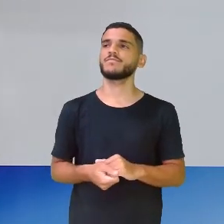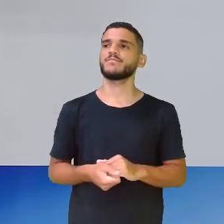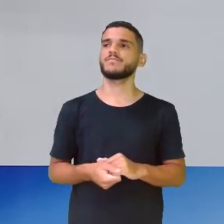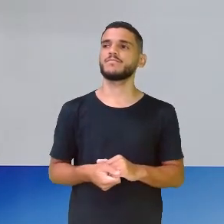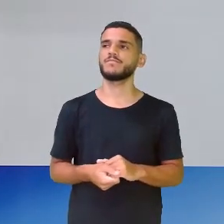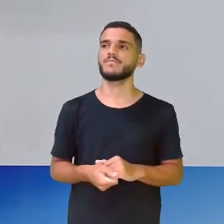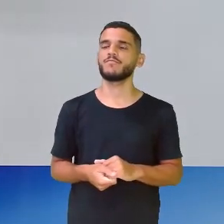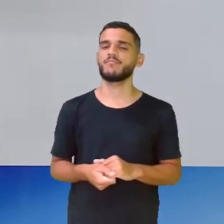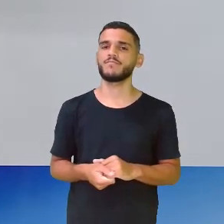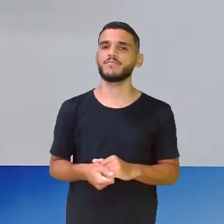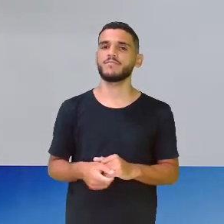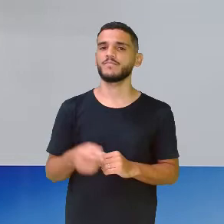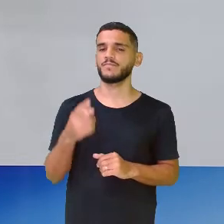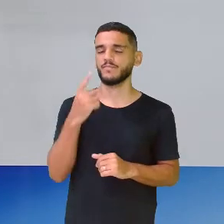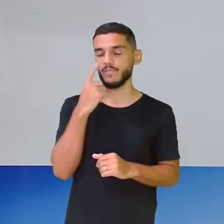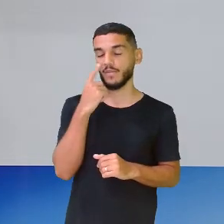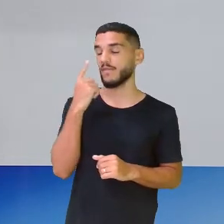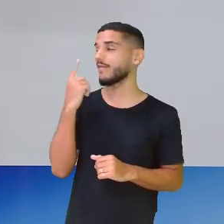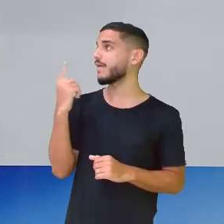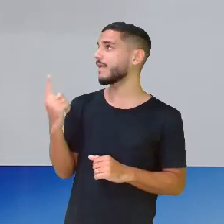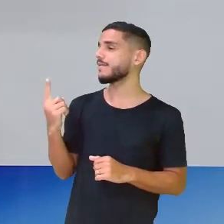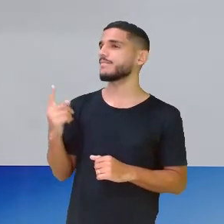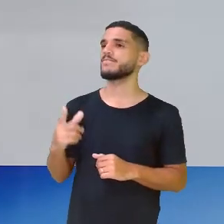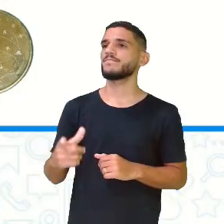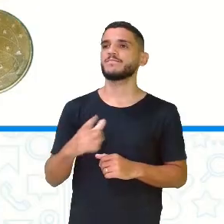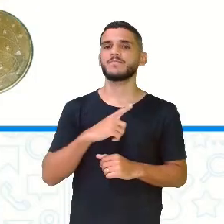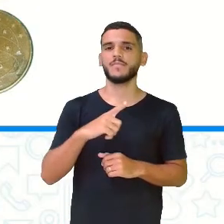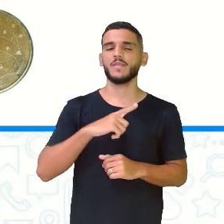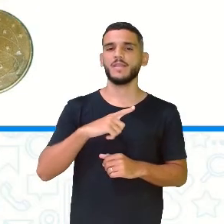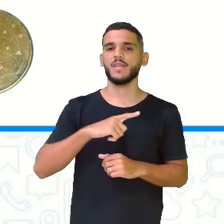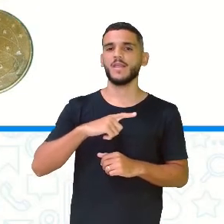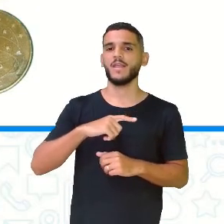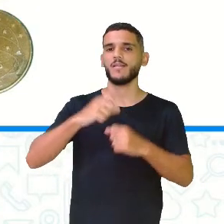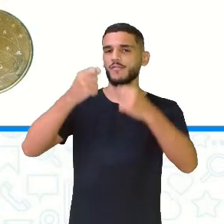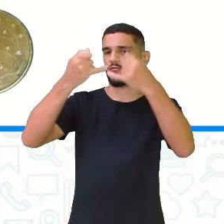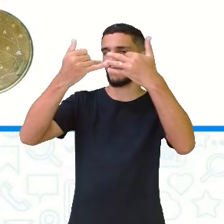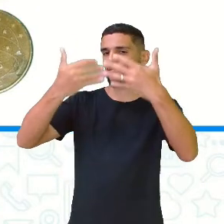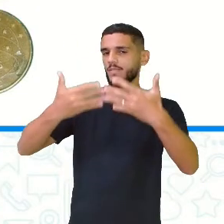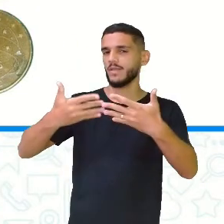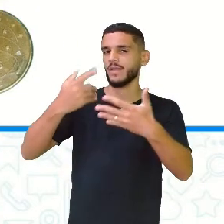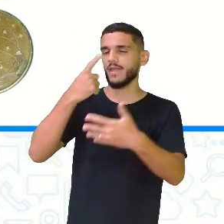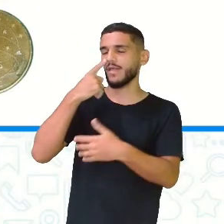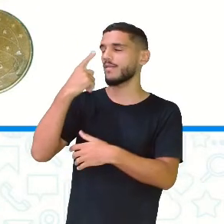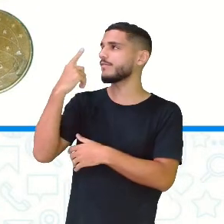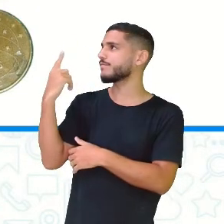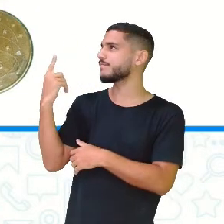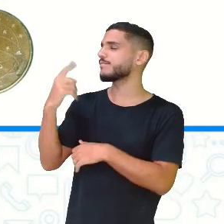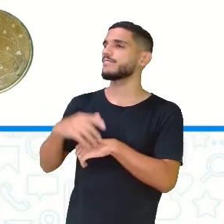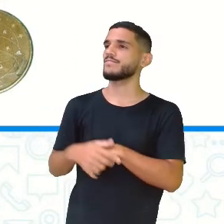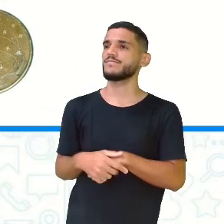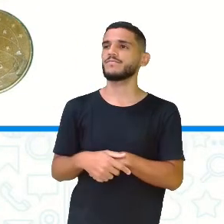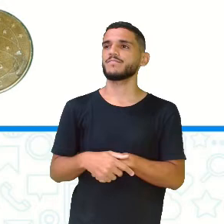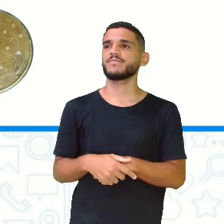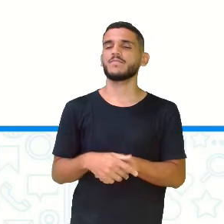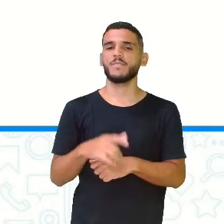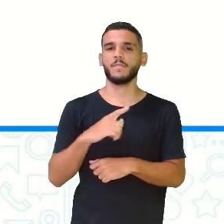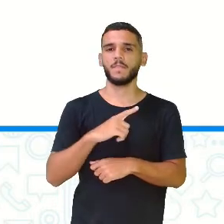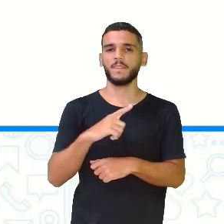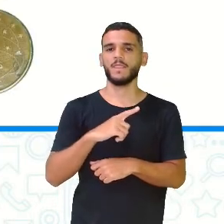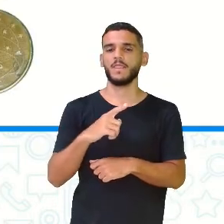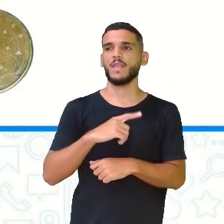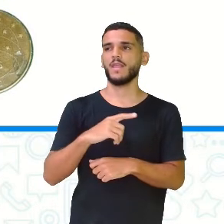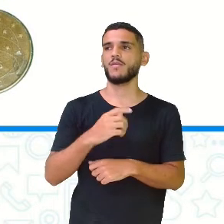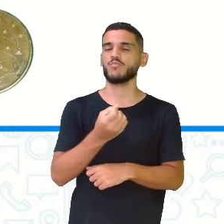Aqui eu tenho uma representação clara. Eu tenho o meu inteiro que